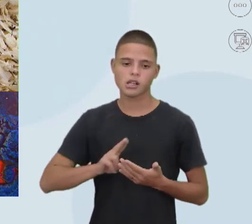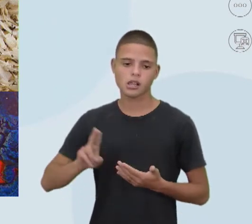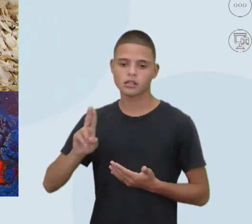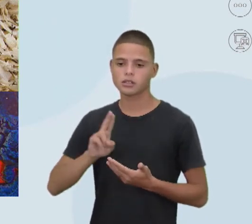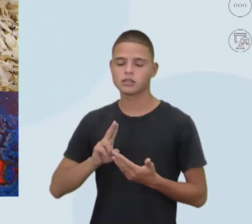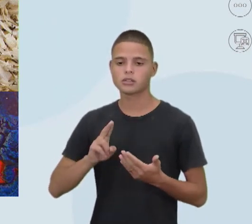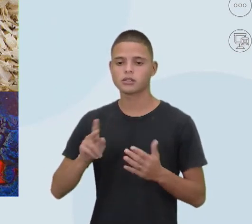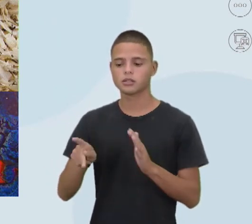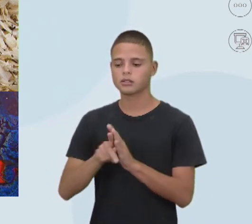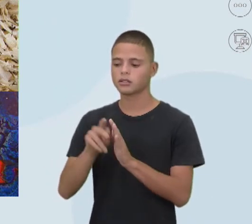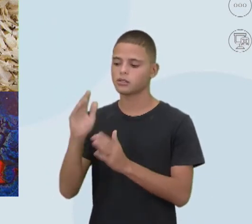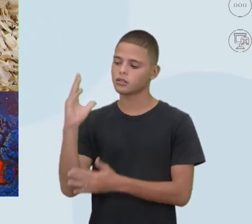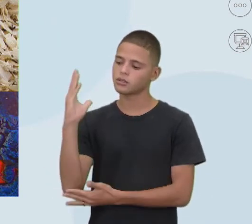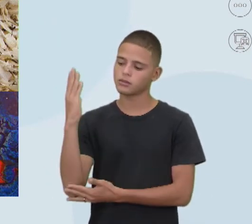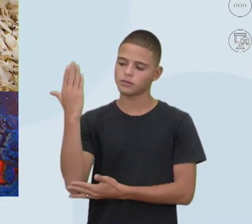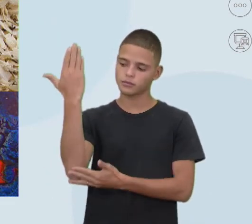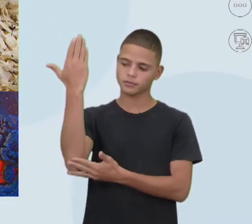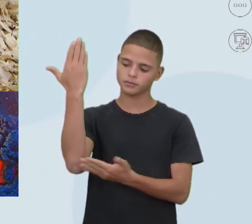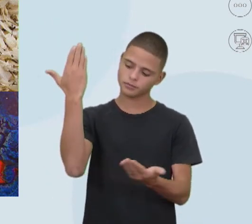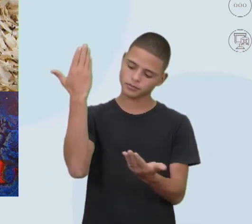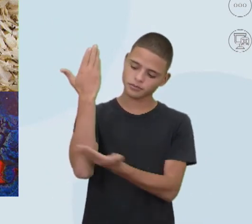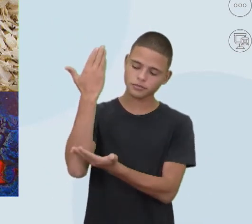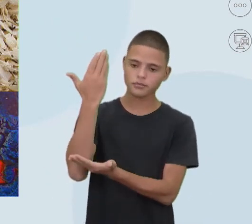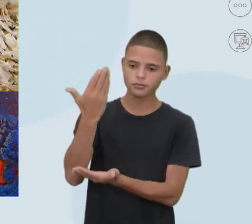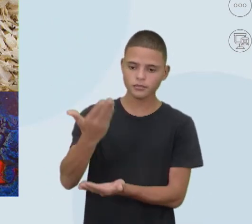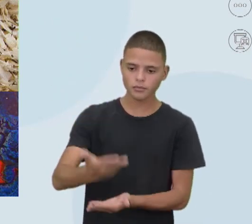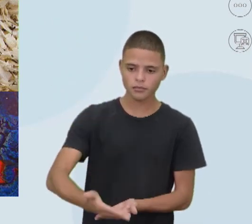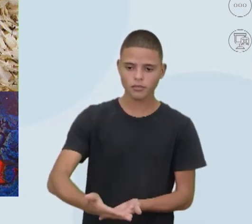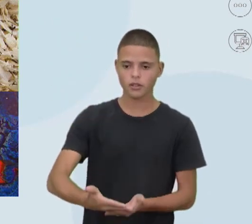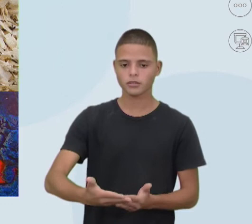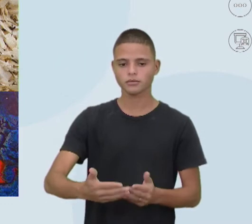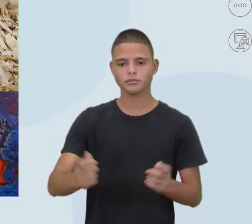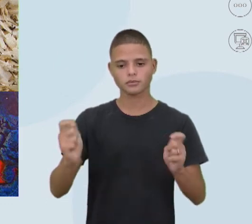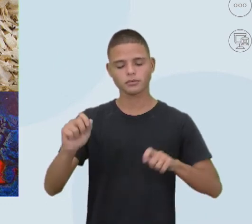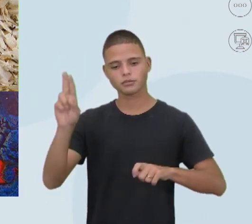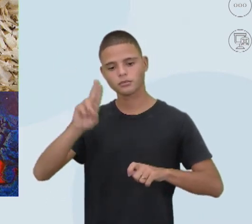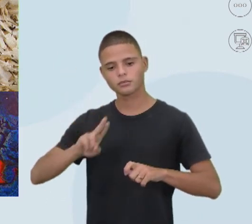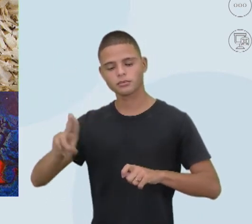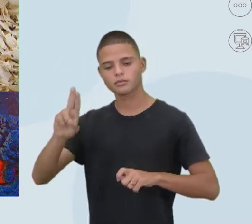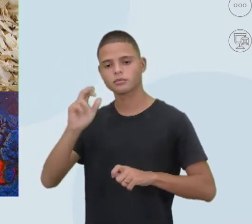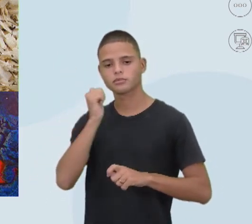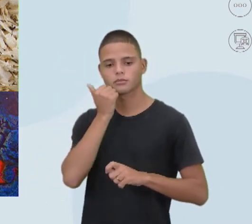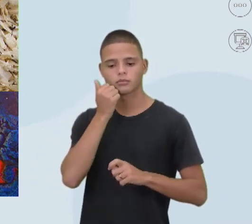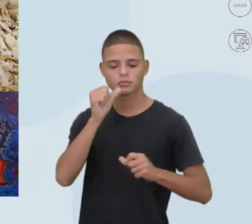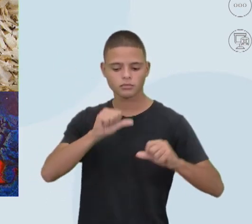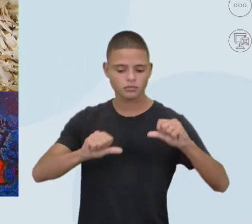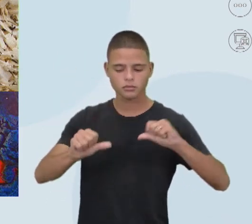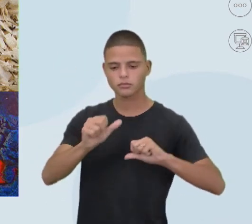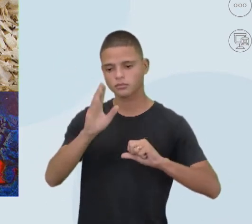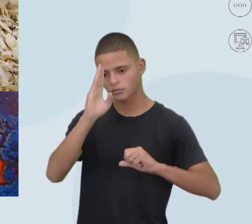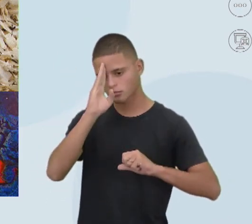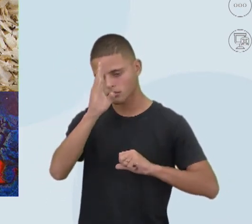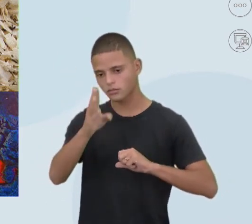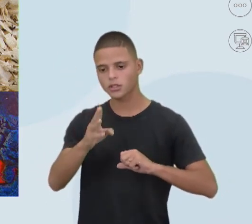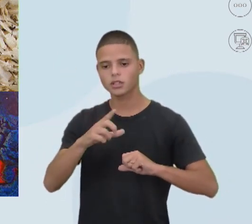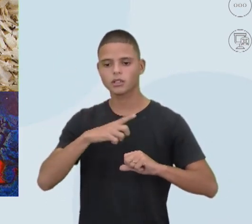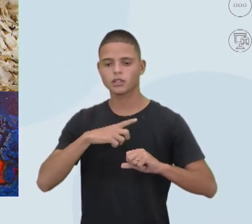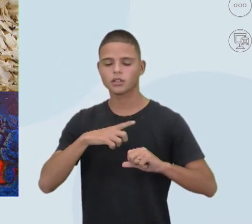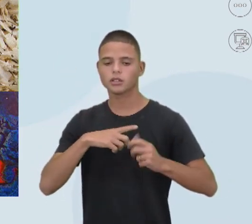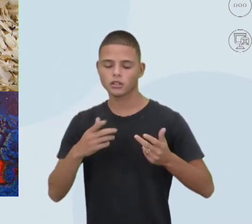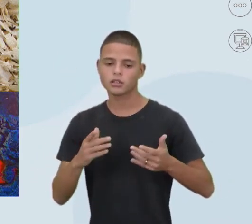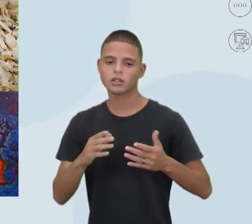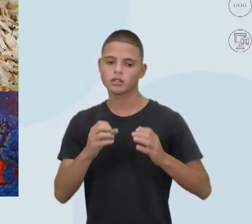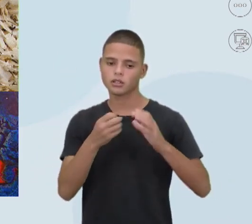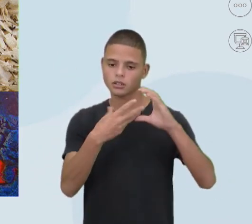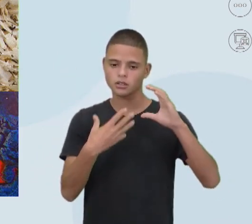originários de madeira, né? E aí você pode utilizar rotas termoquímicas, queima direta, processos mecânicos, e ele tem como